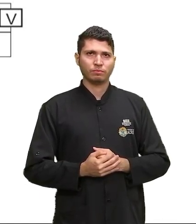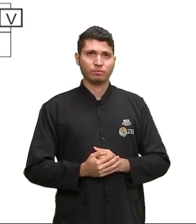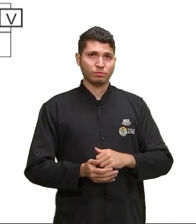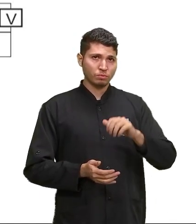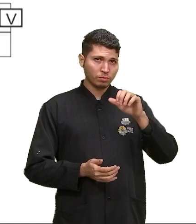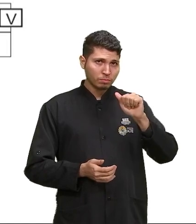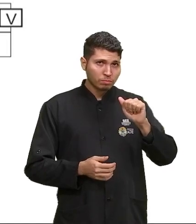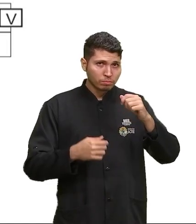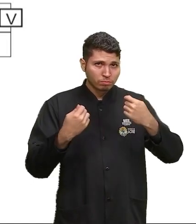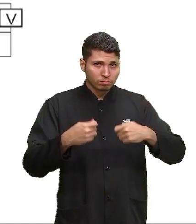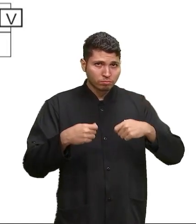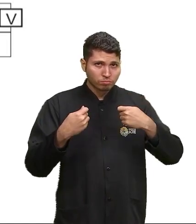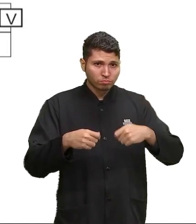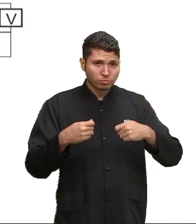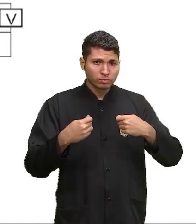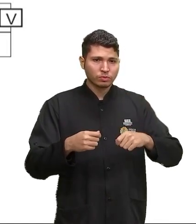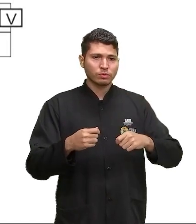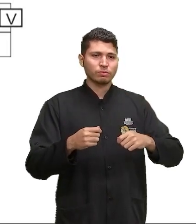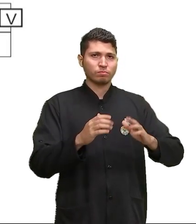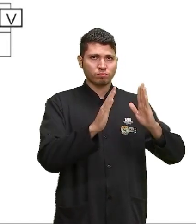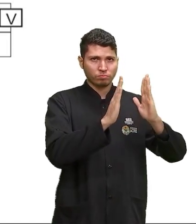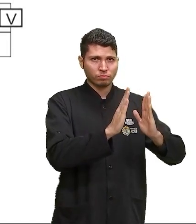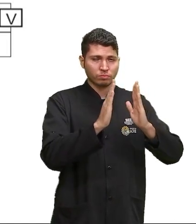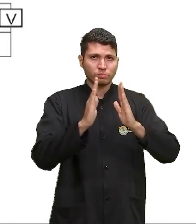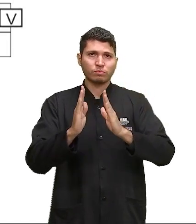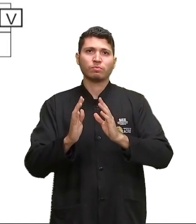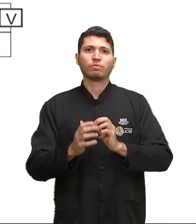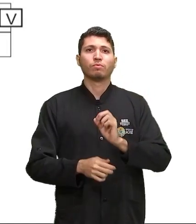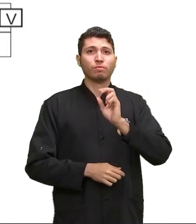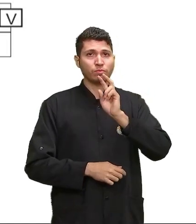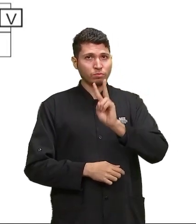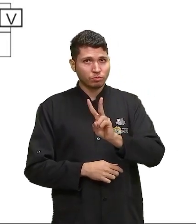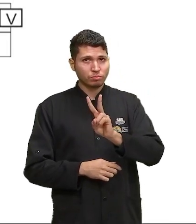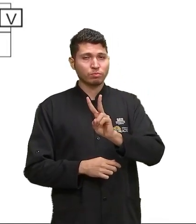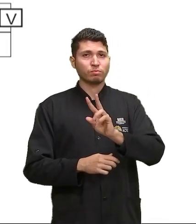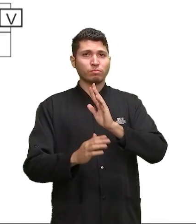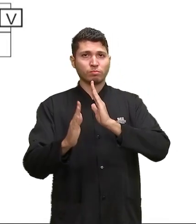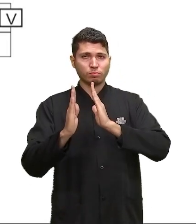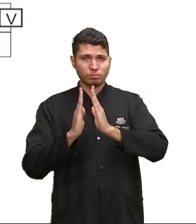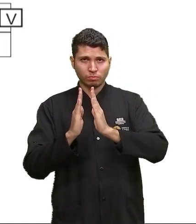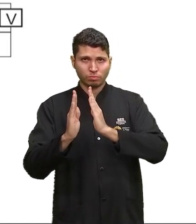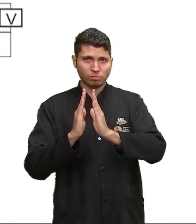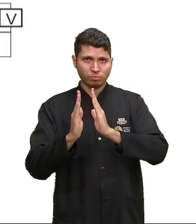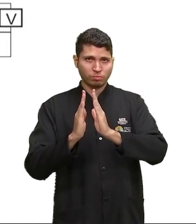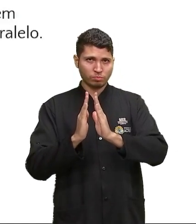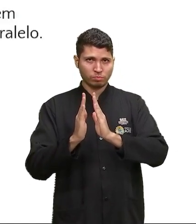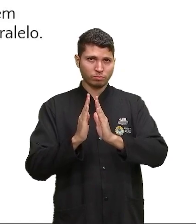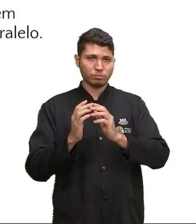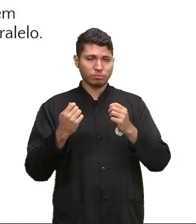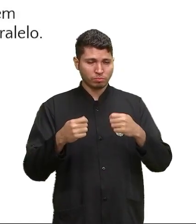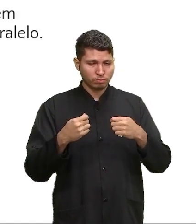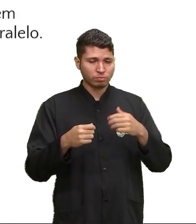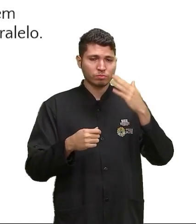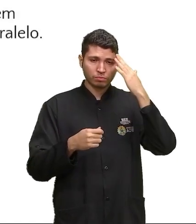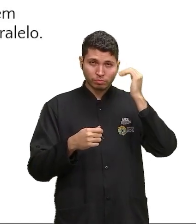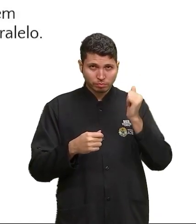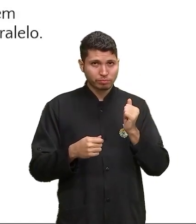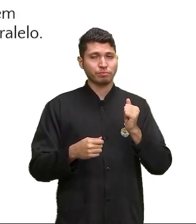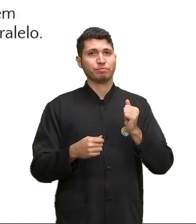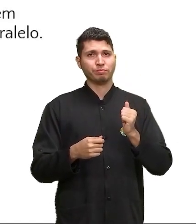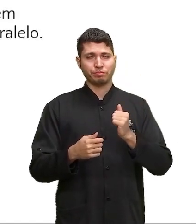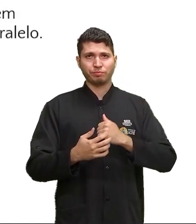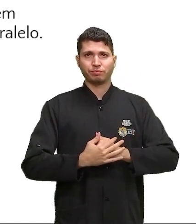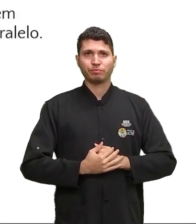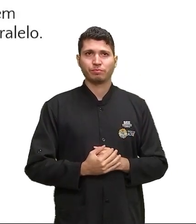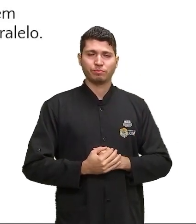estar colocado em série, voltímetro em paralelo. Então, bora lá. Vamos analisar qual dessas questões aqui